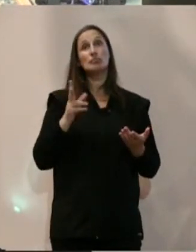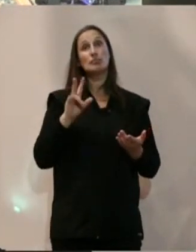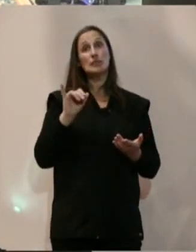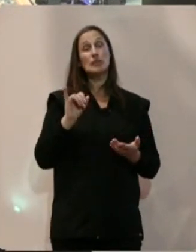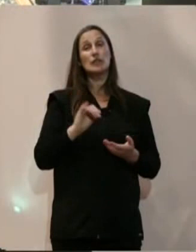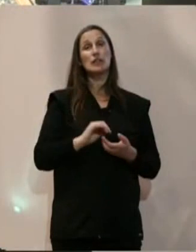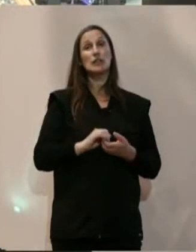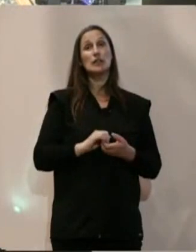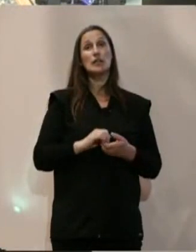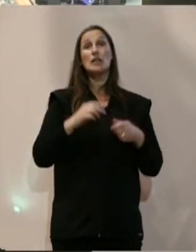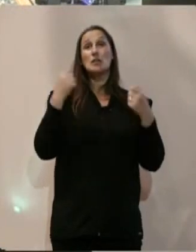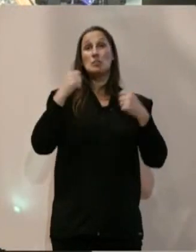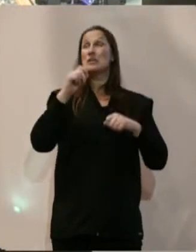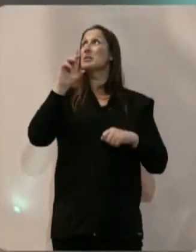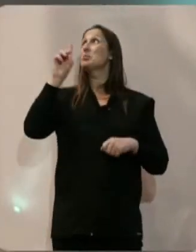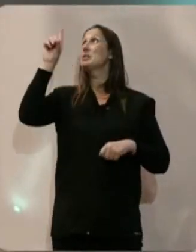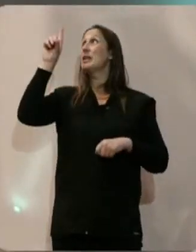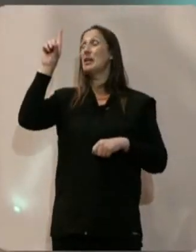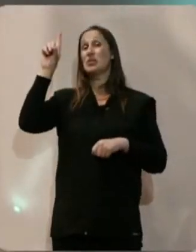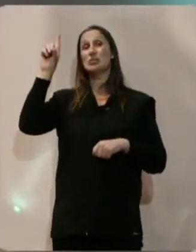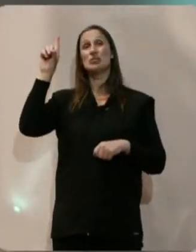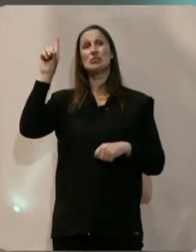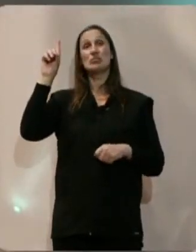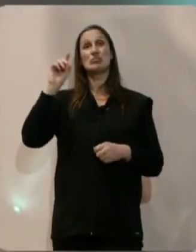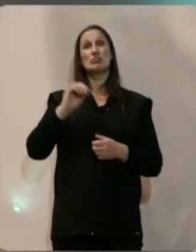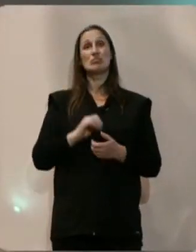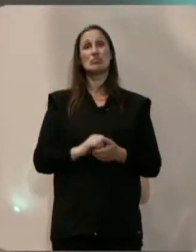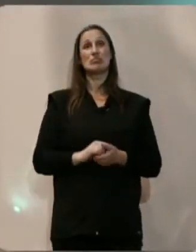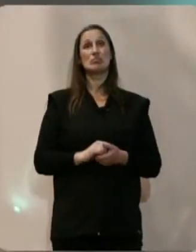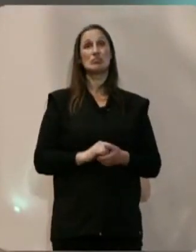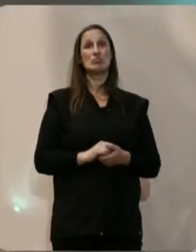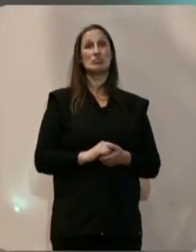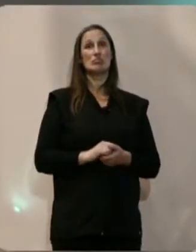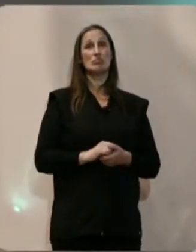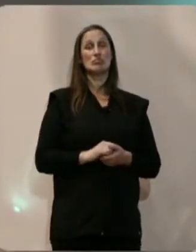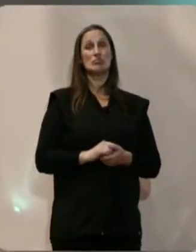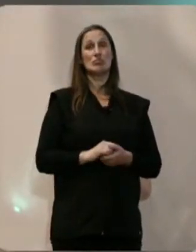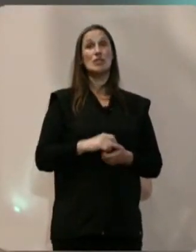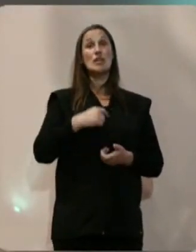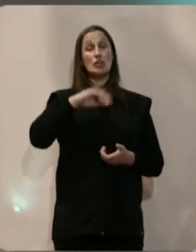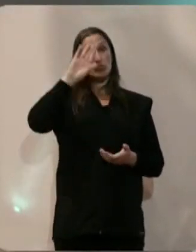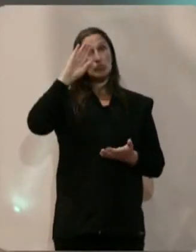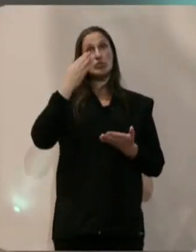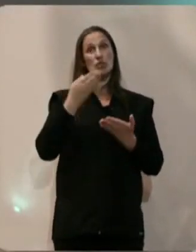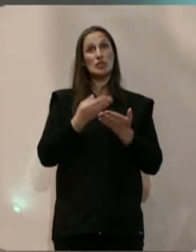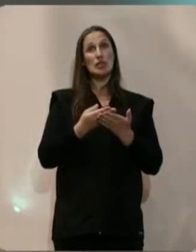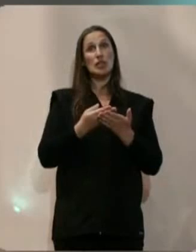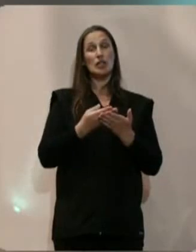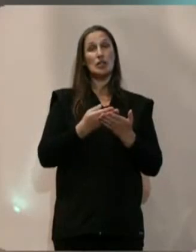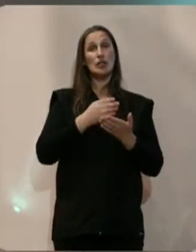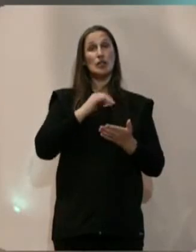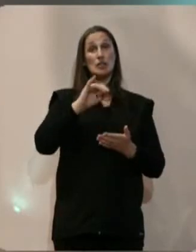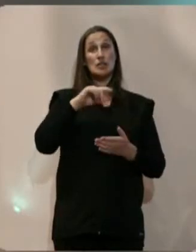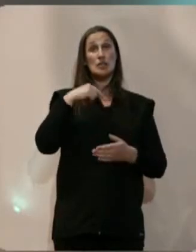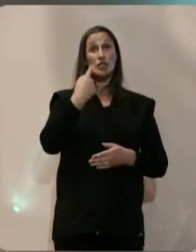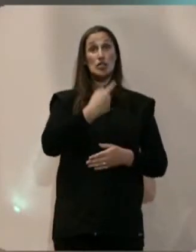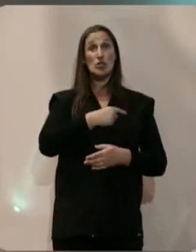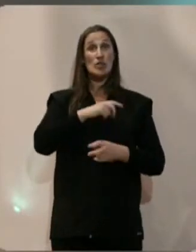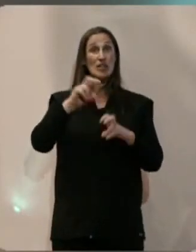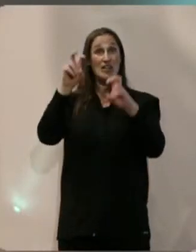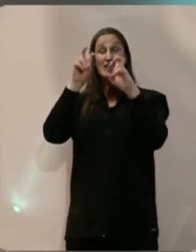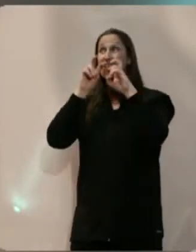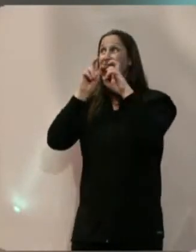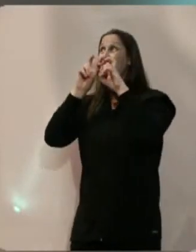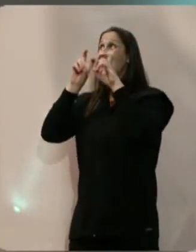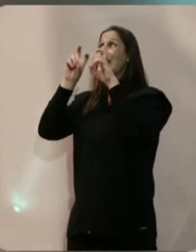Nós precisamos de uma intervenção de Deus. E eu creio que se nós levantarmos um